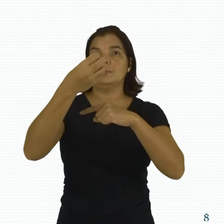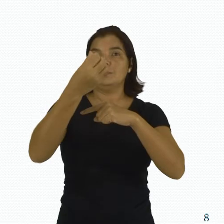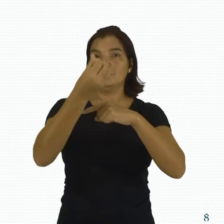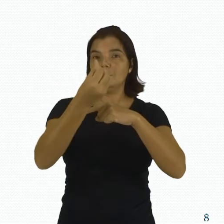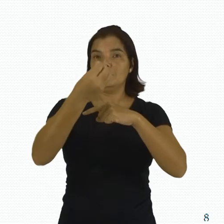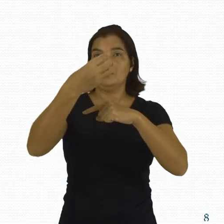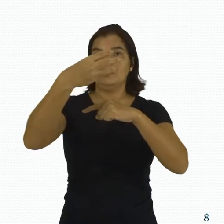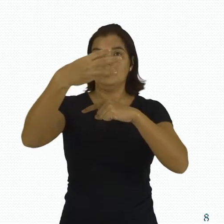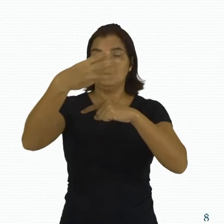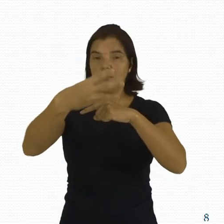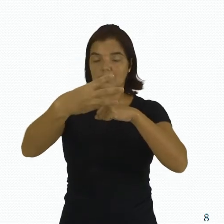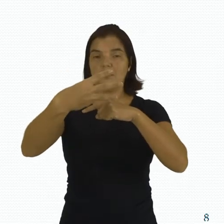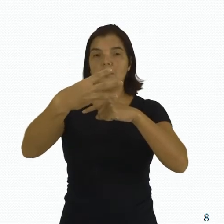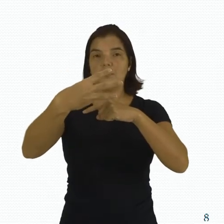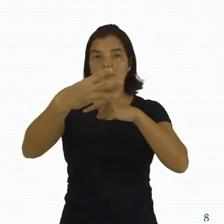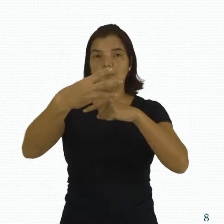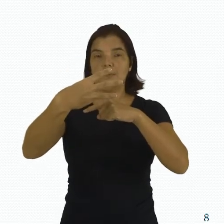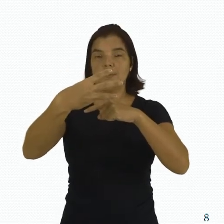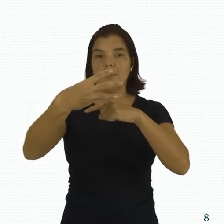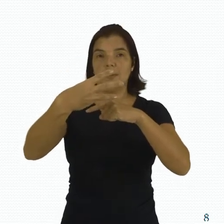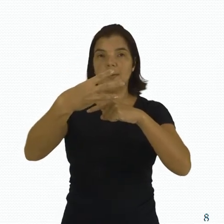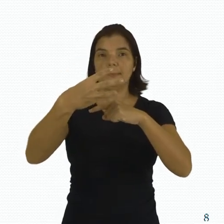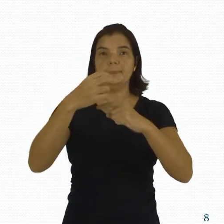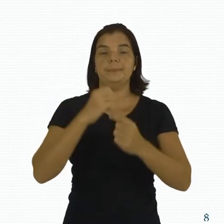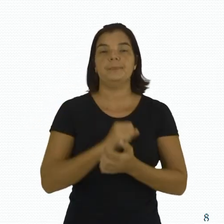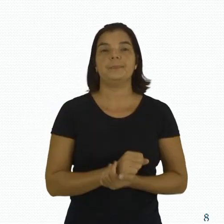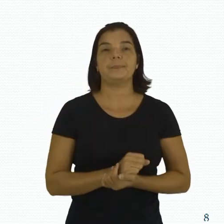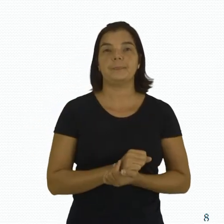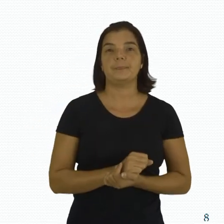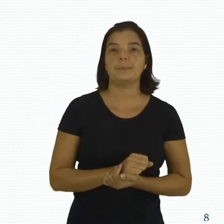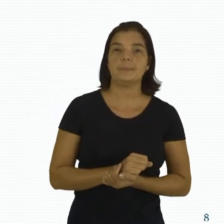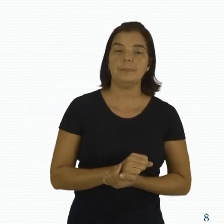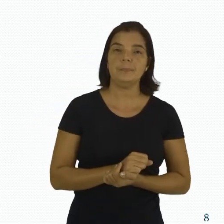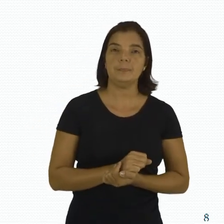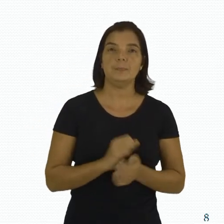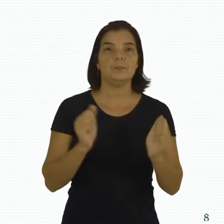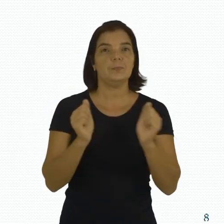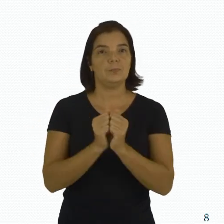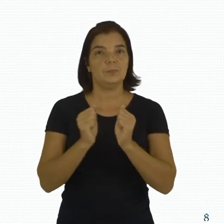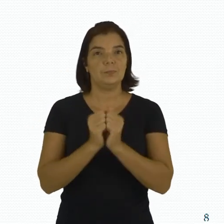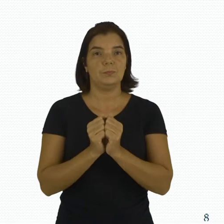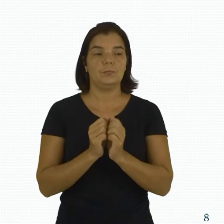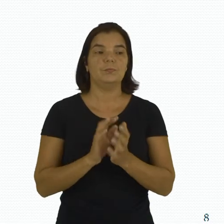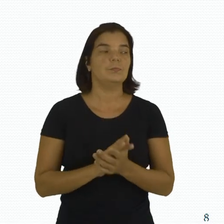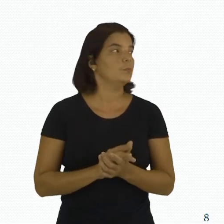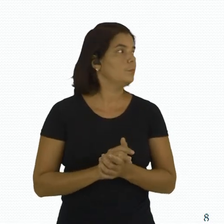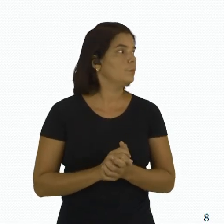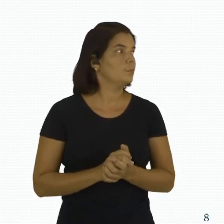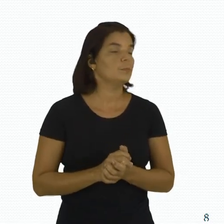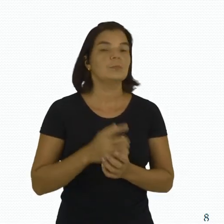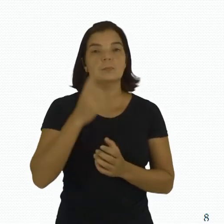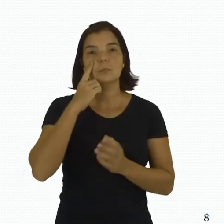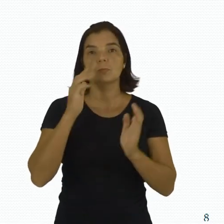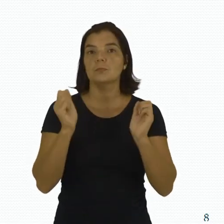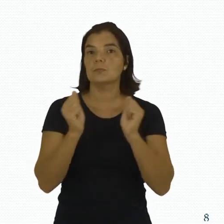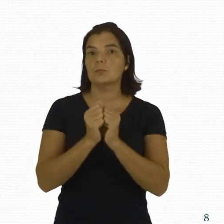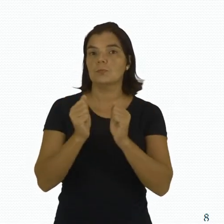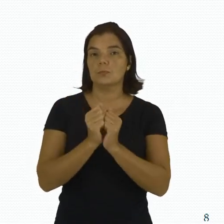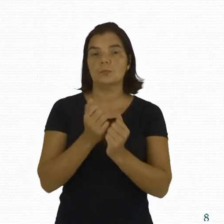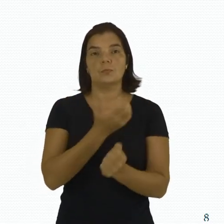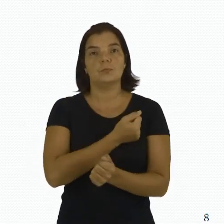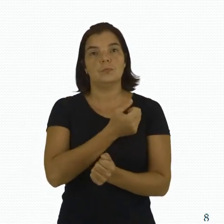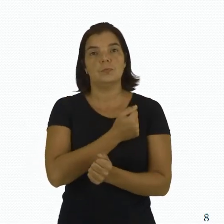que é a parte inteira, né? Que no caso aí vai ser a parte inteira junto com o anteperíodo, perdão. Então, a gente forma aí o